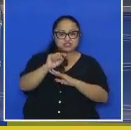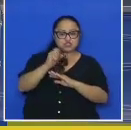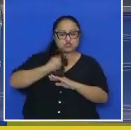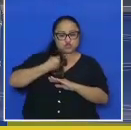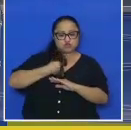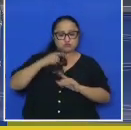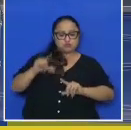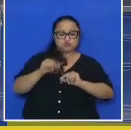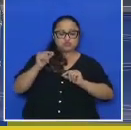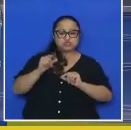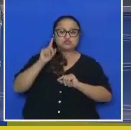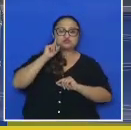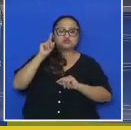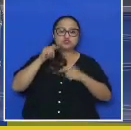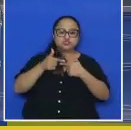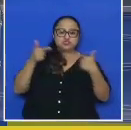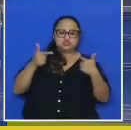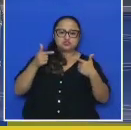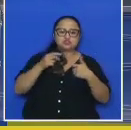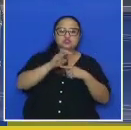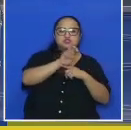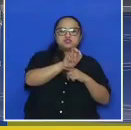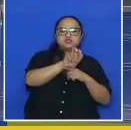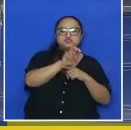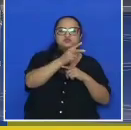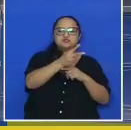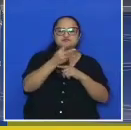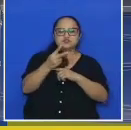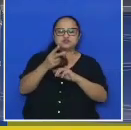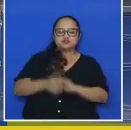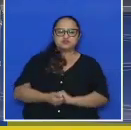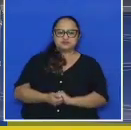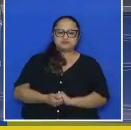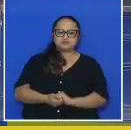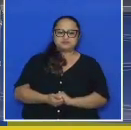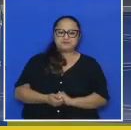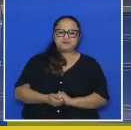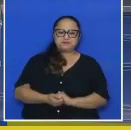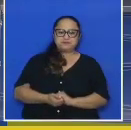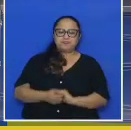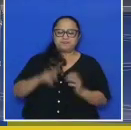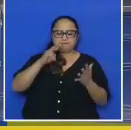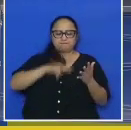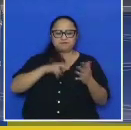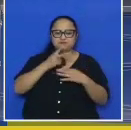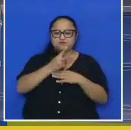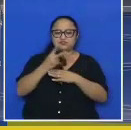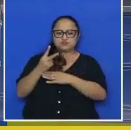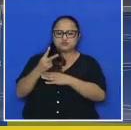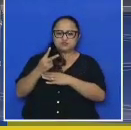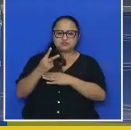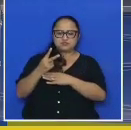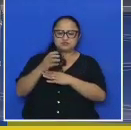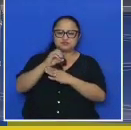dezenas sorteadas no dia de sorte, concurso 522. Confira comigo,